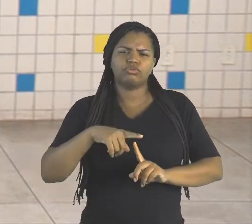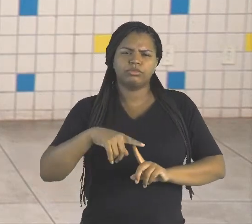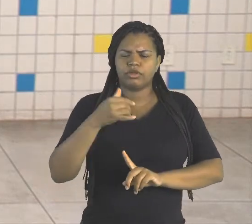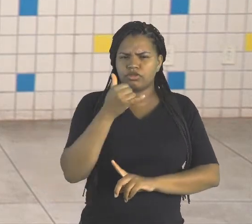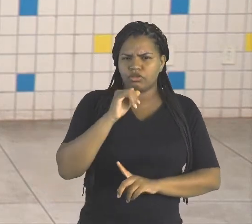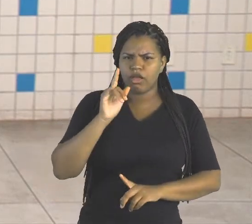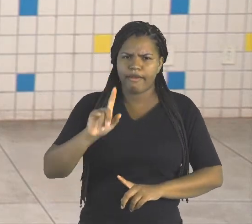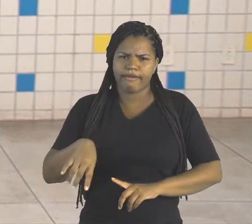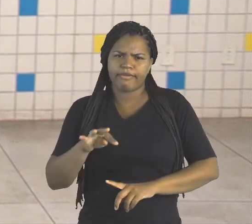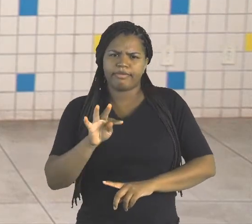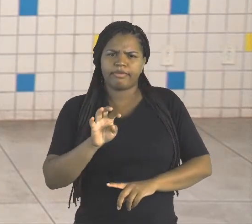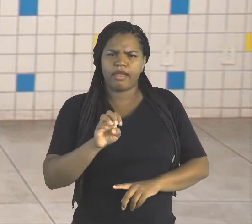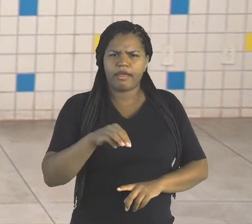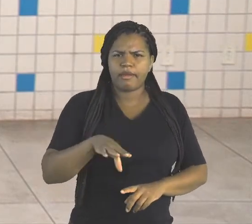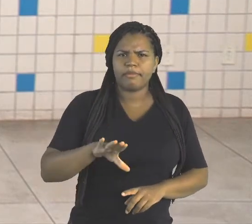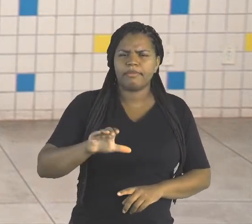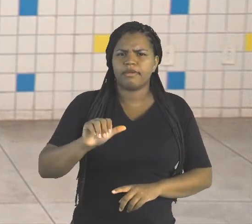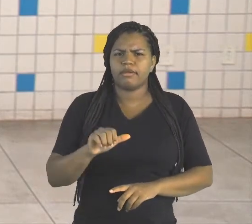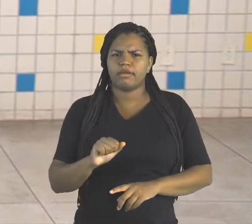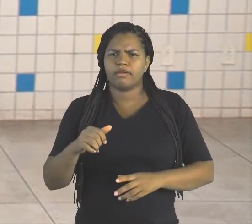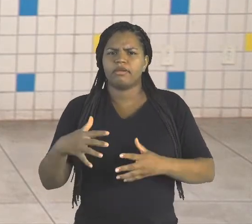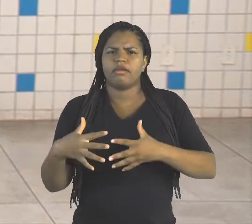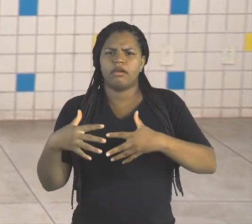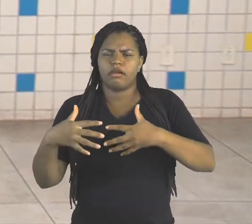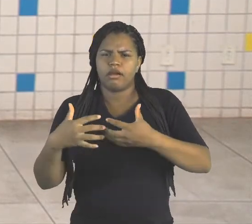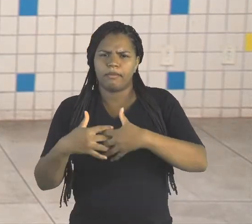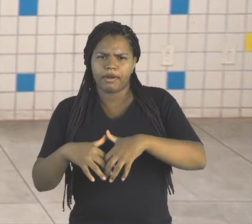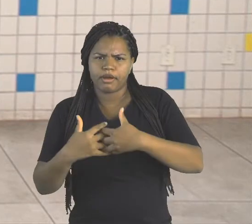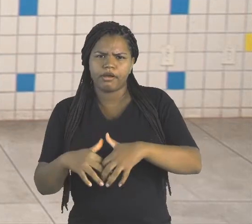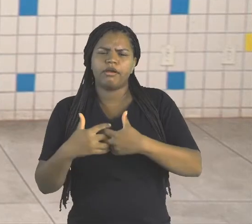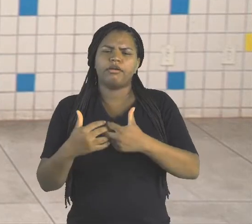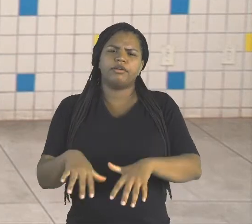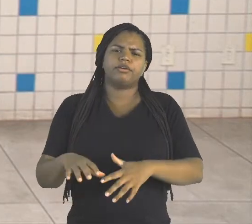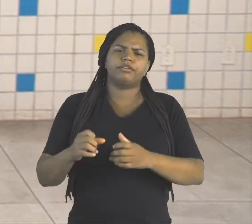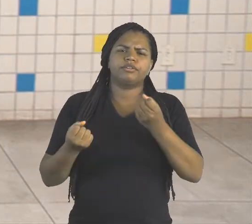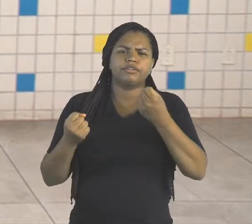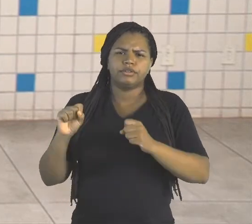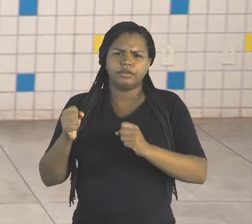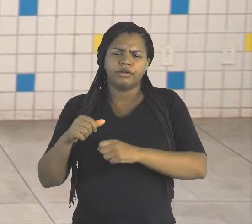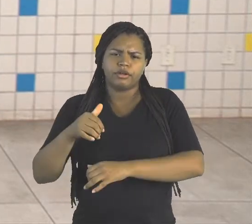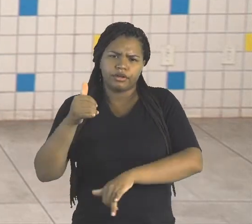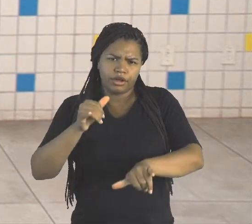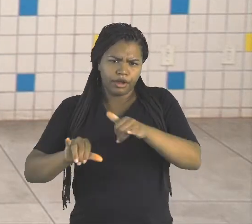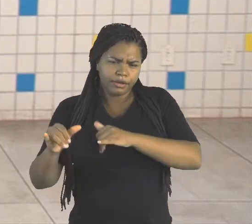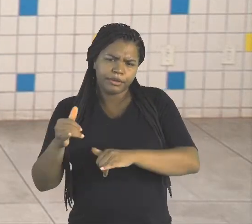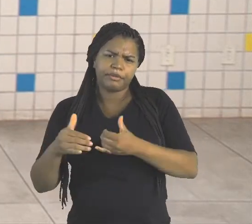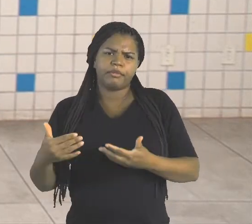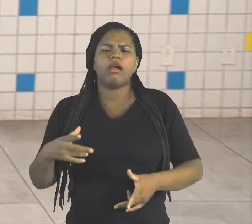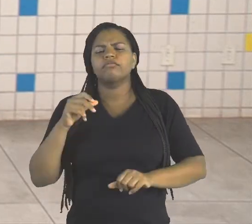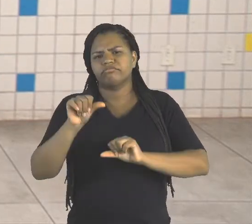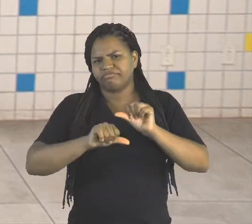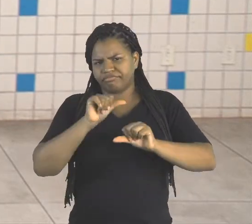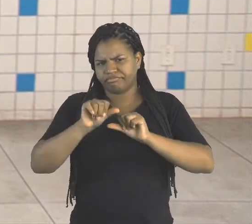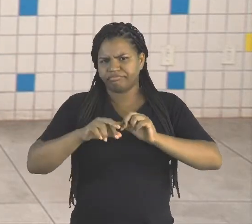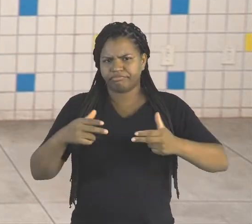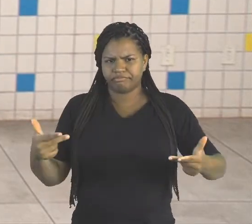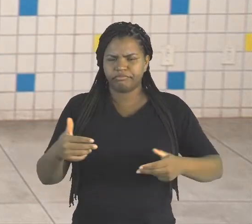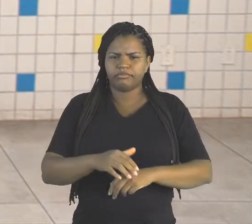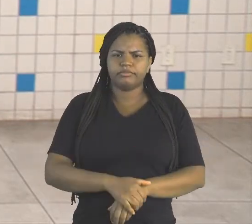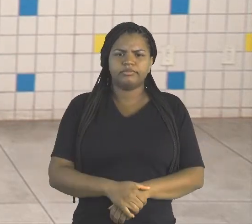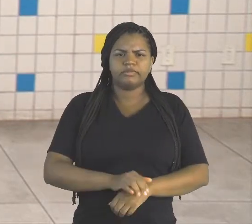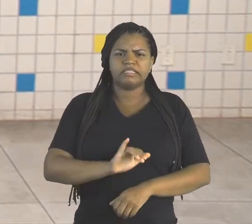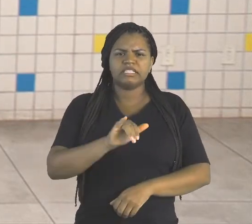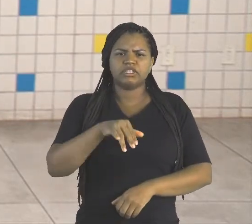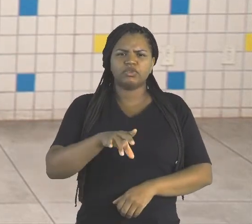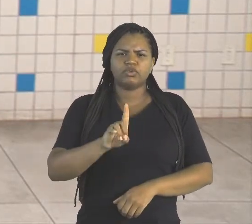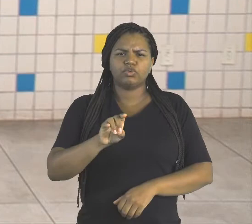energia térmica, energia mecânica, energia química e entre vários outros que são transformados. E os indutores? O